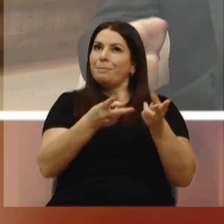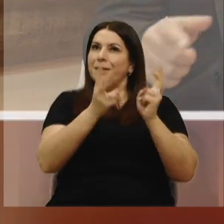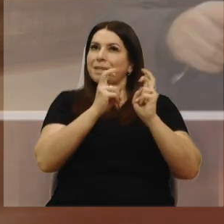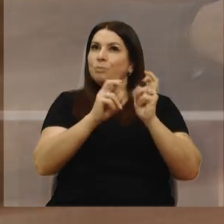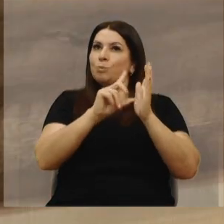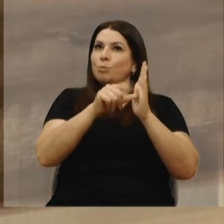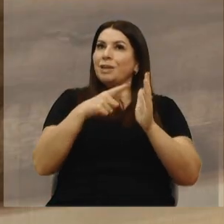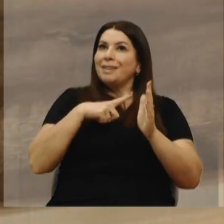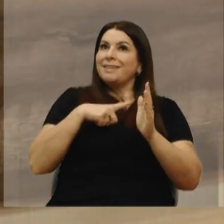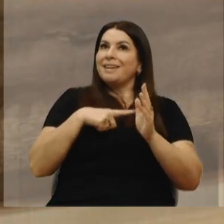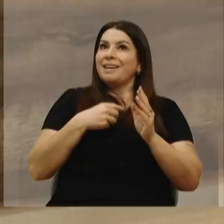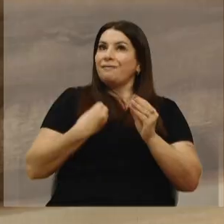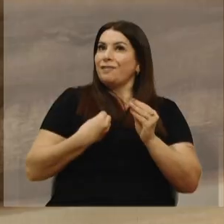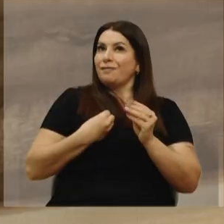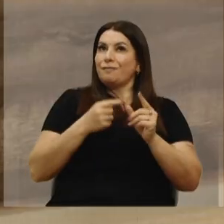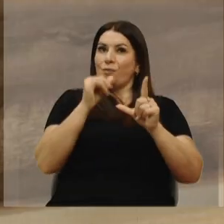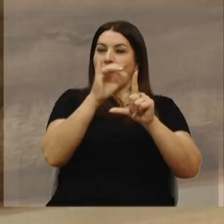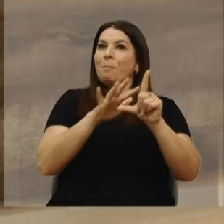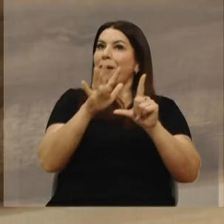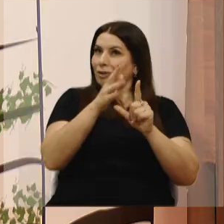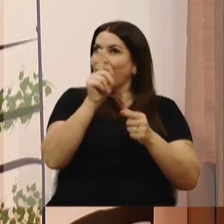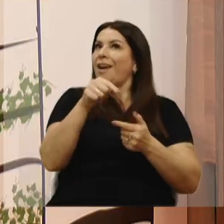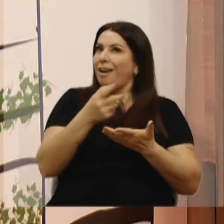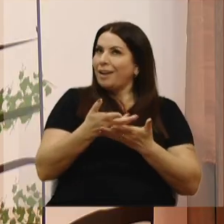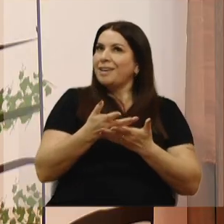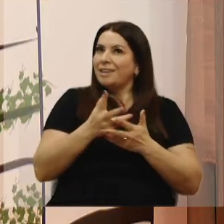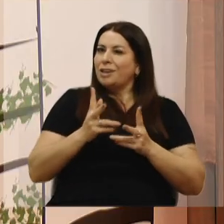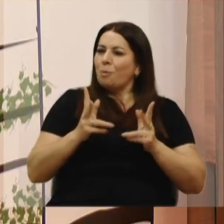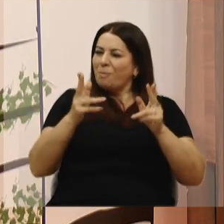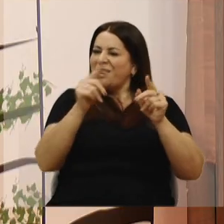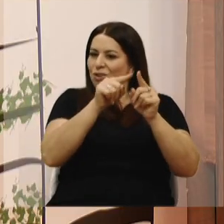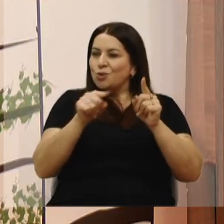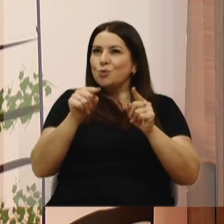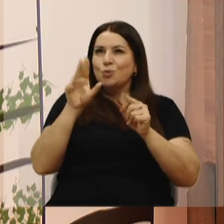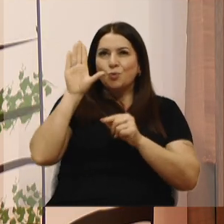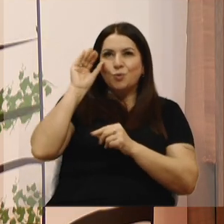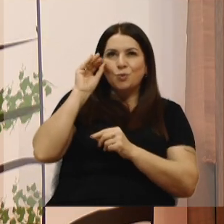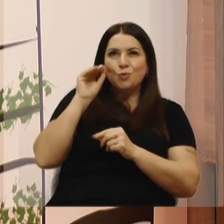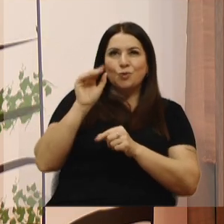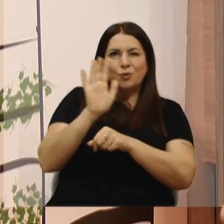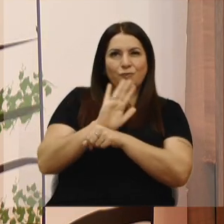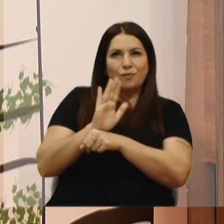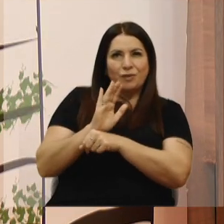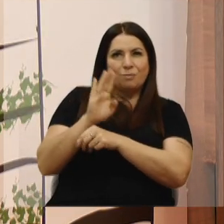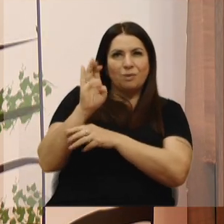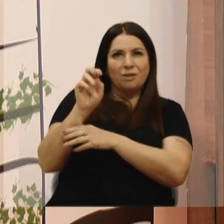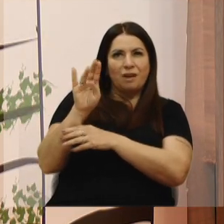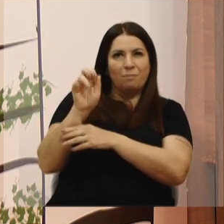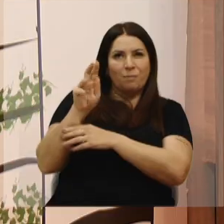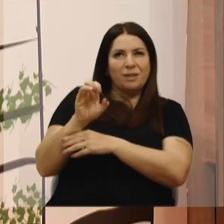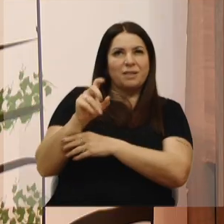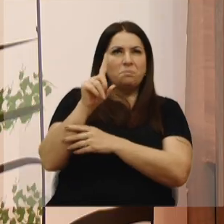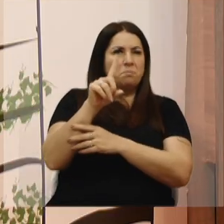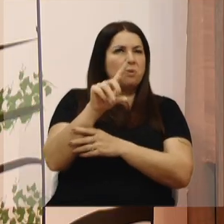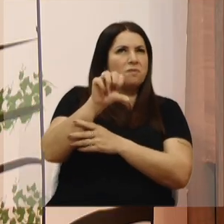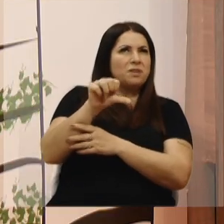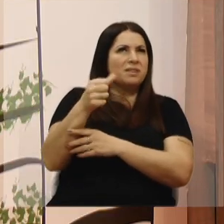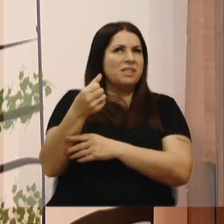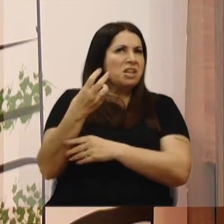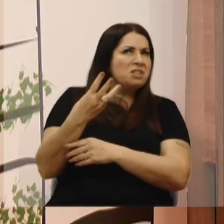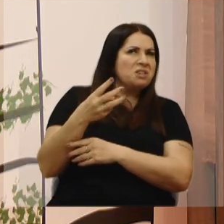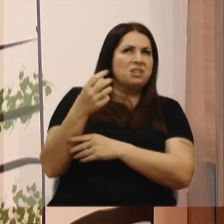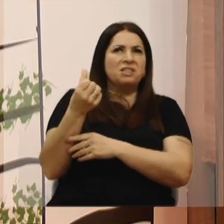é perceptível só porque existe a imagem. Exatamente. Esse é um trecho muito curioso, né, de um filme da Eberle que é datado de